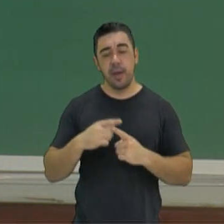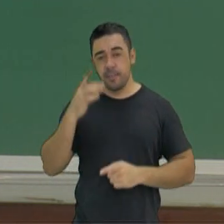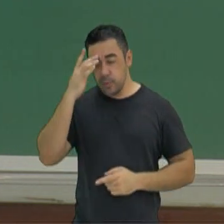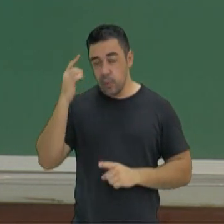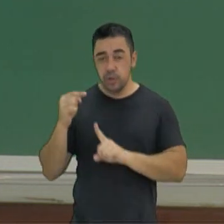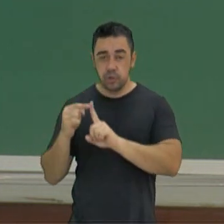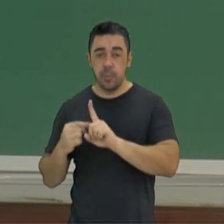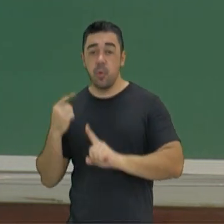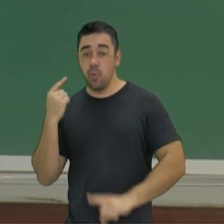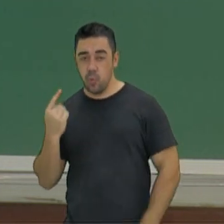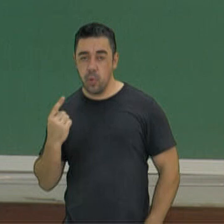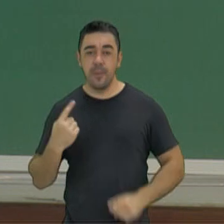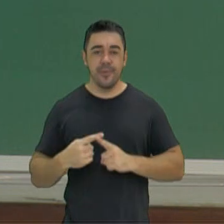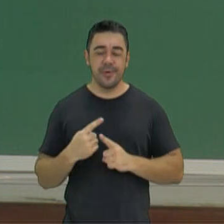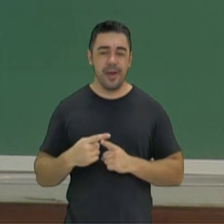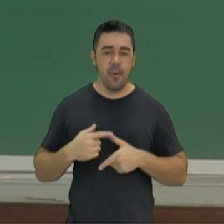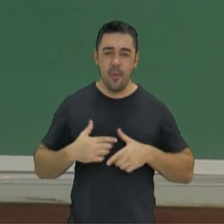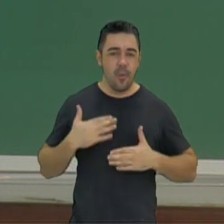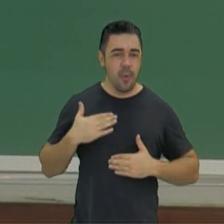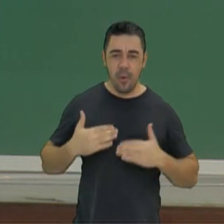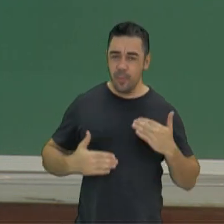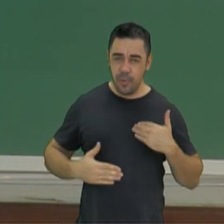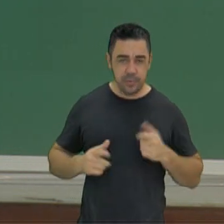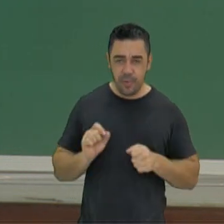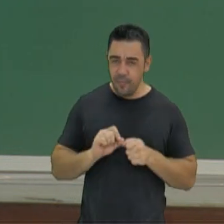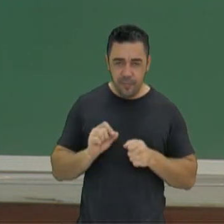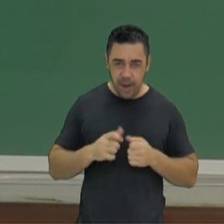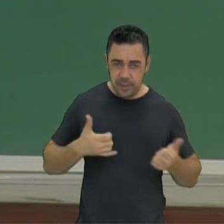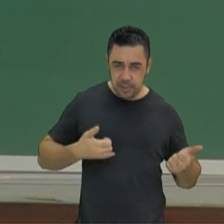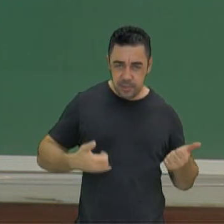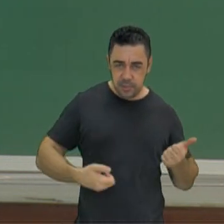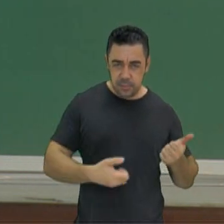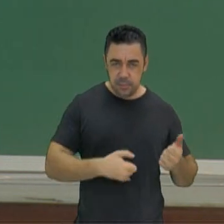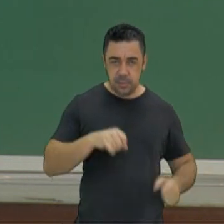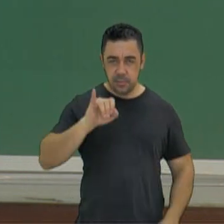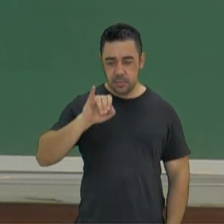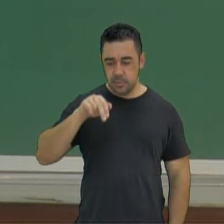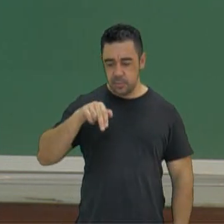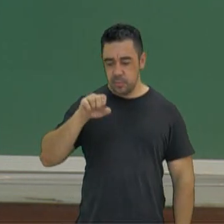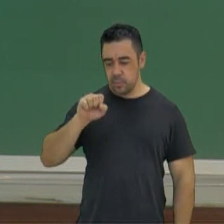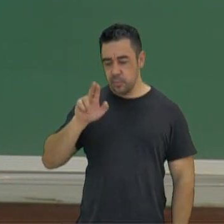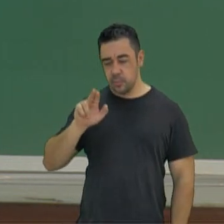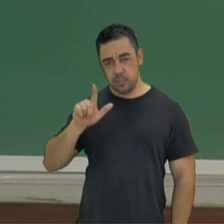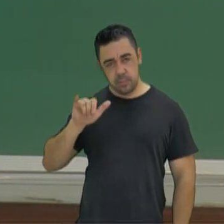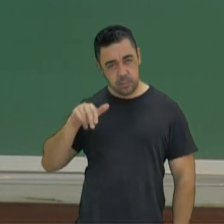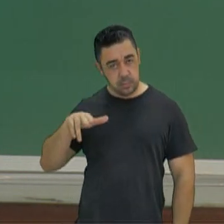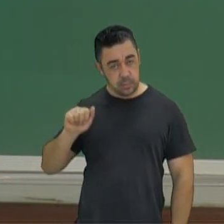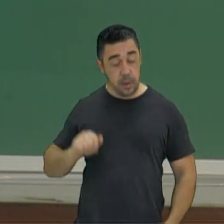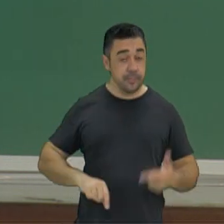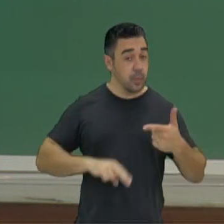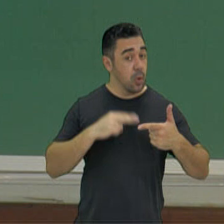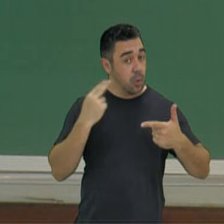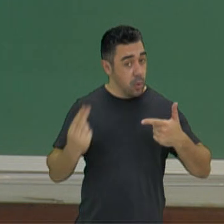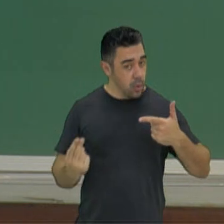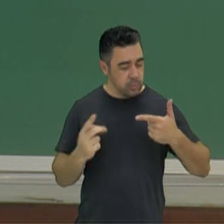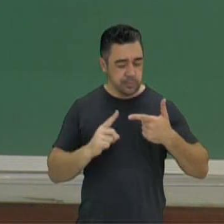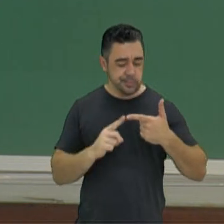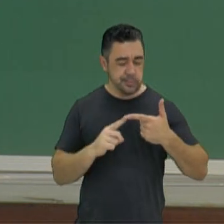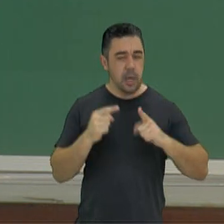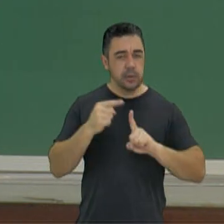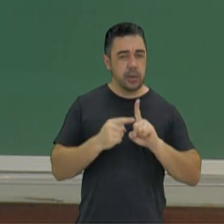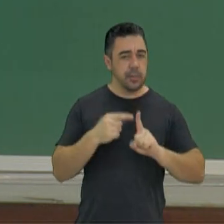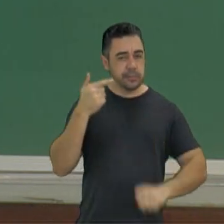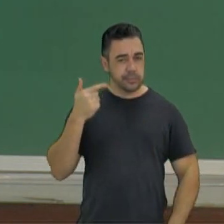seja, ele depende da aplicação exógena de insulina, porque o pâncreas não produz, ou o diabetes tipo